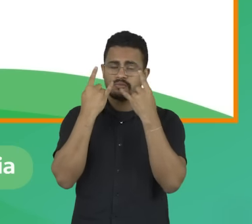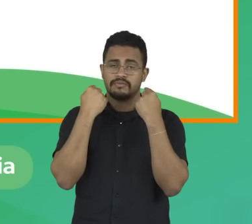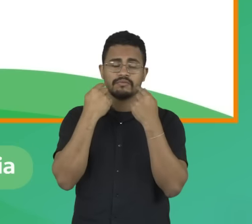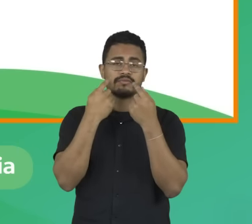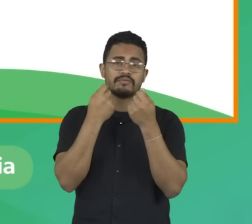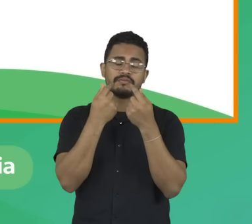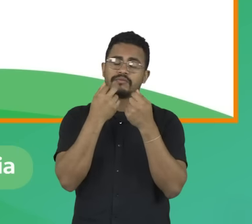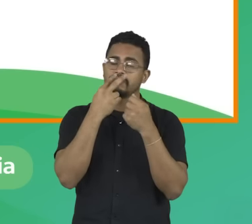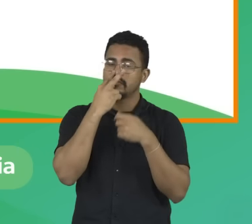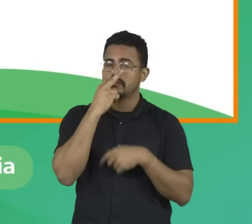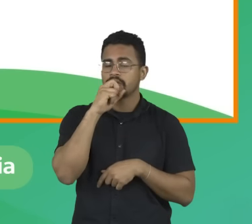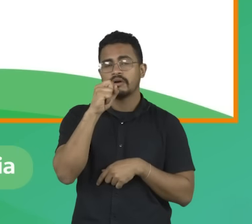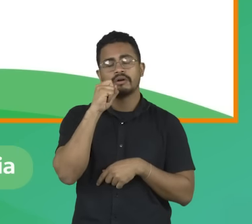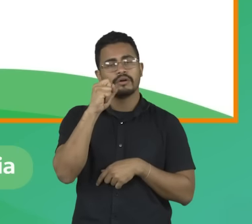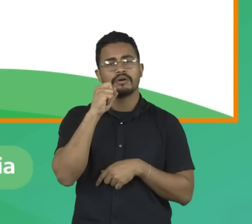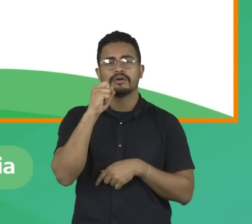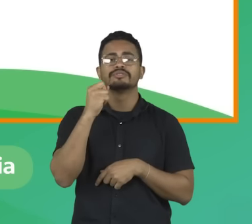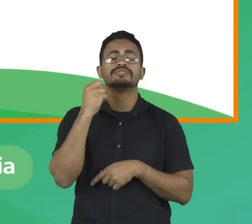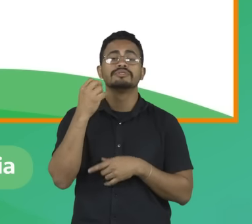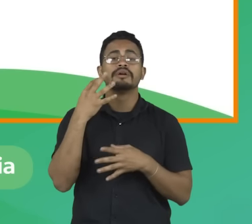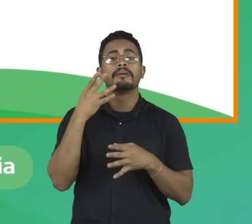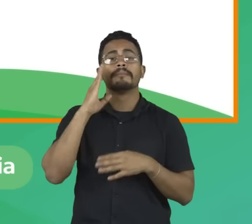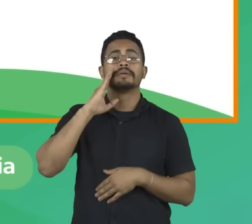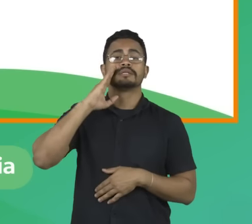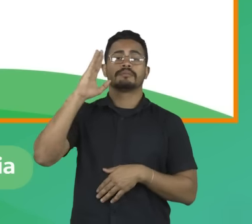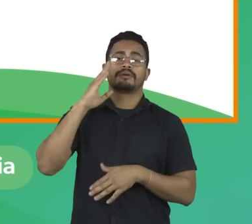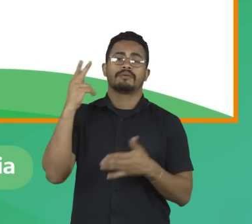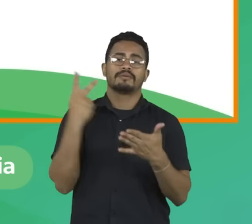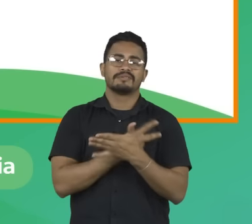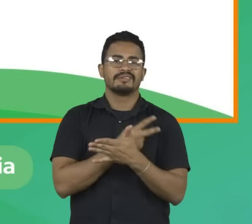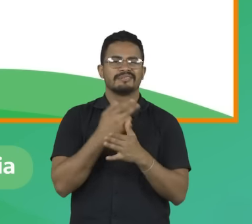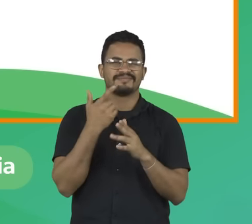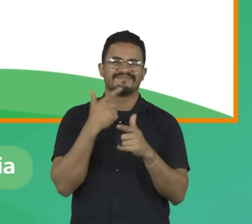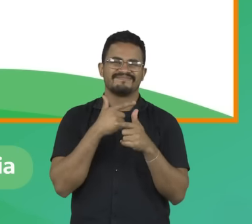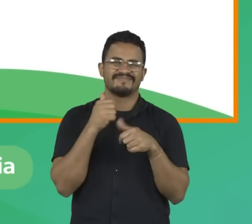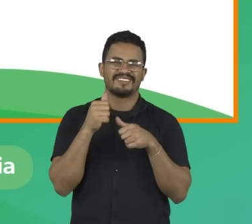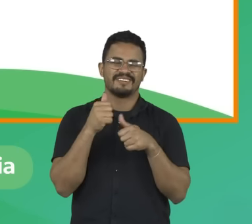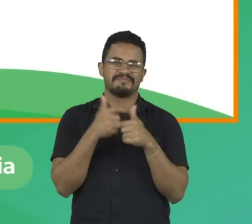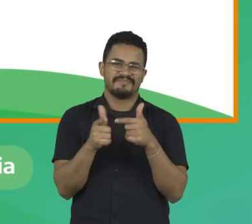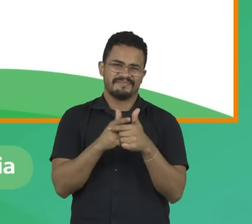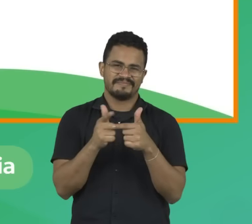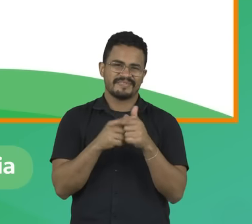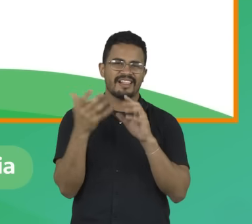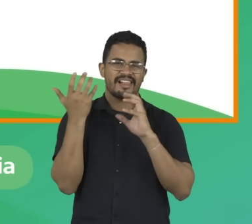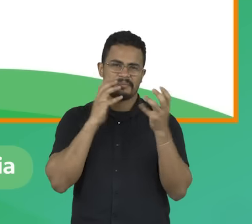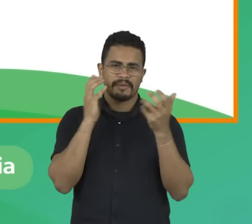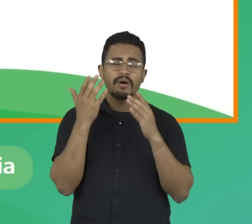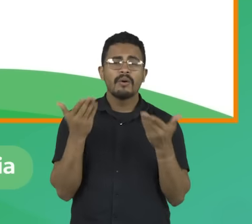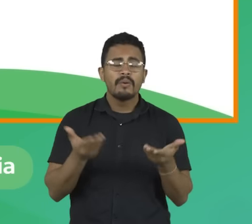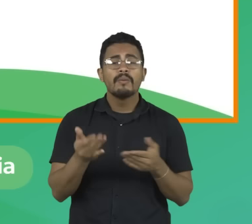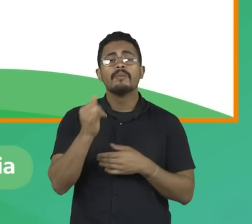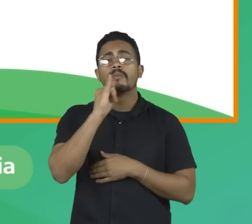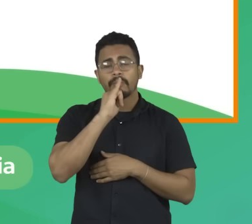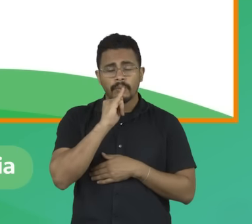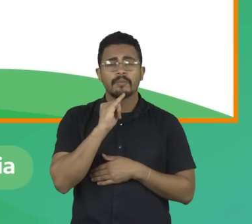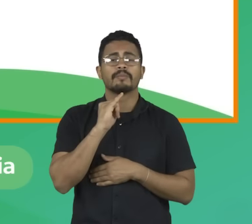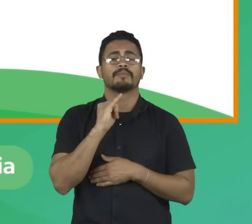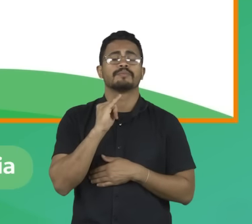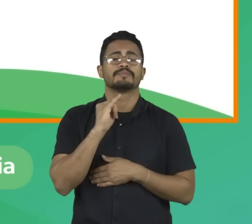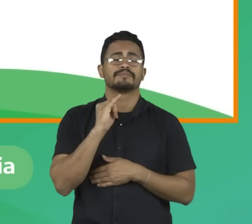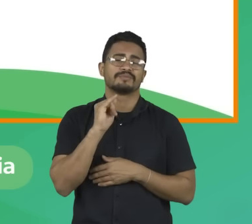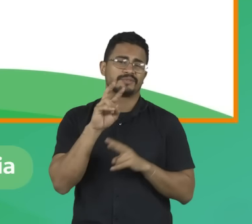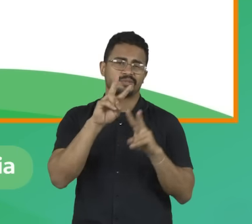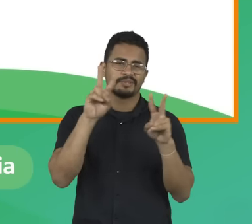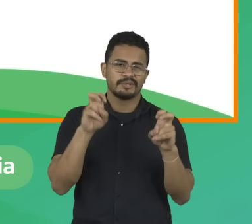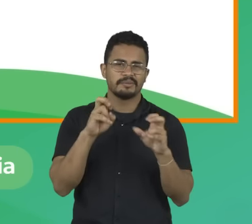consumismo exacerbado se tornaram um dos principais responsáveis pela crise climática que nós temos hoje. Inclusive, tem um aspecto levantado no